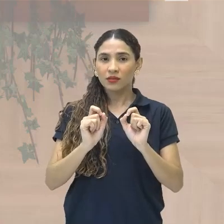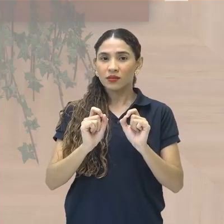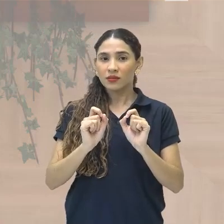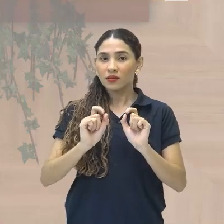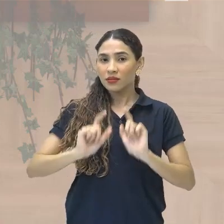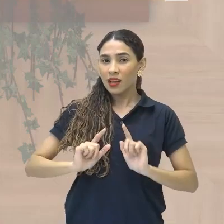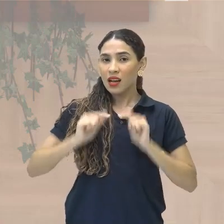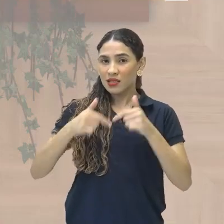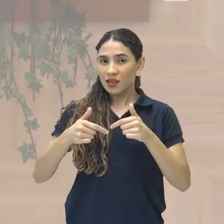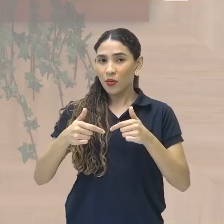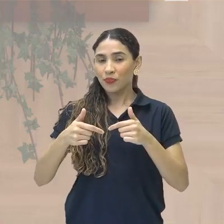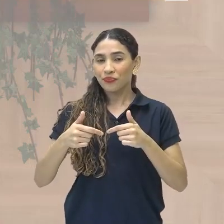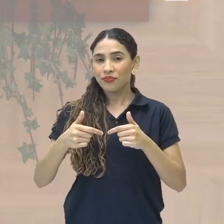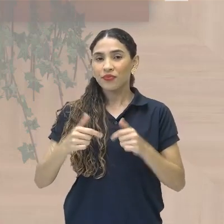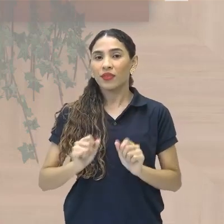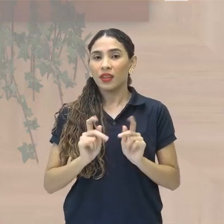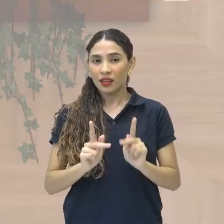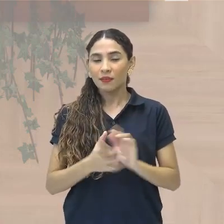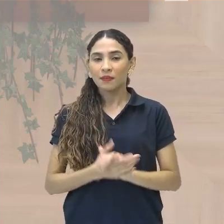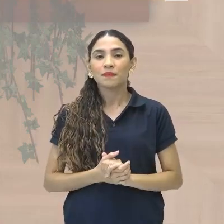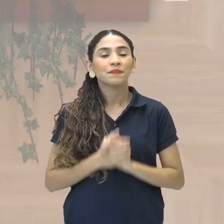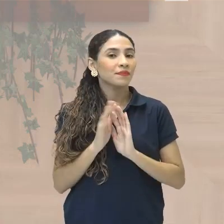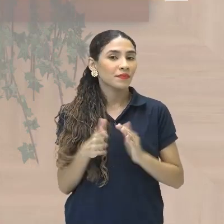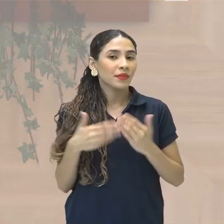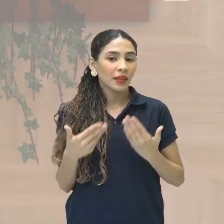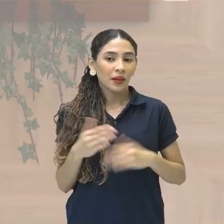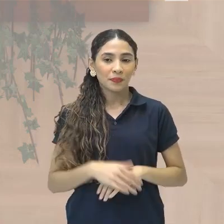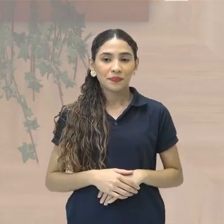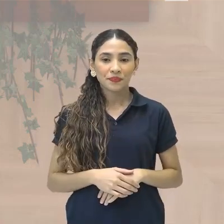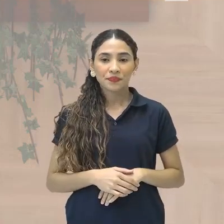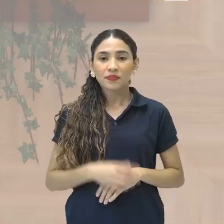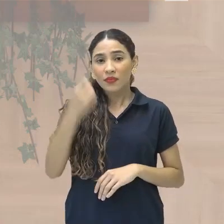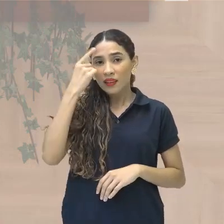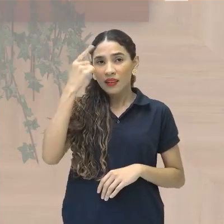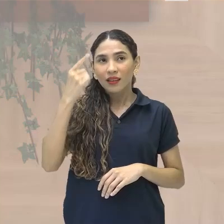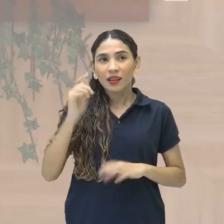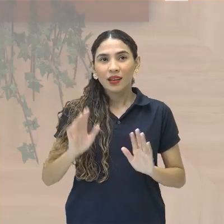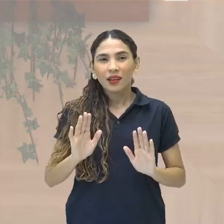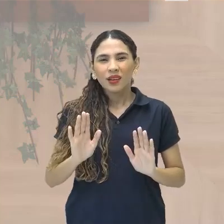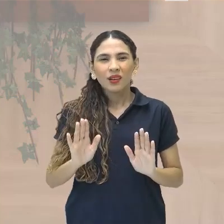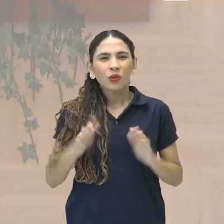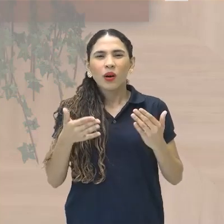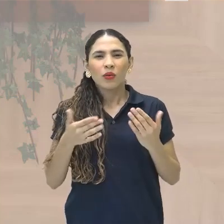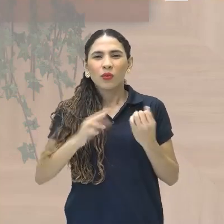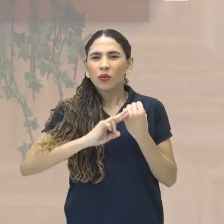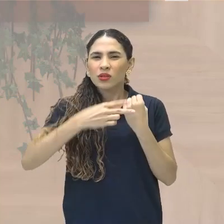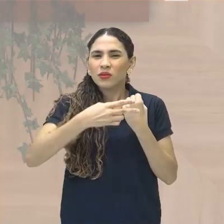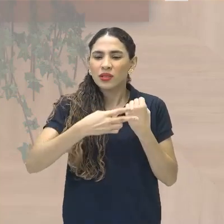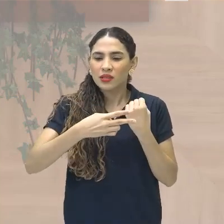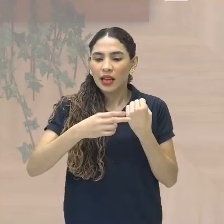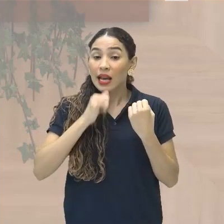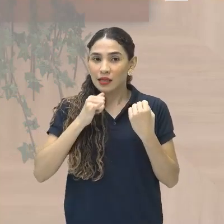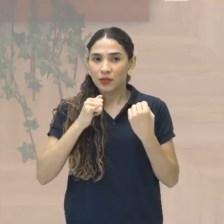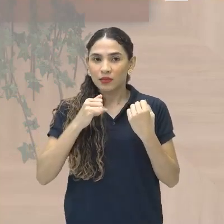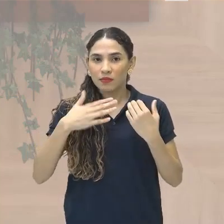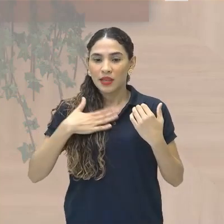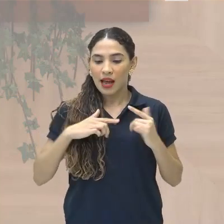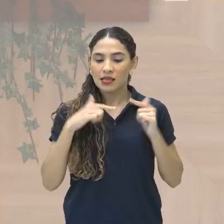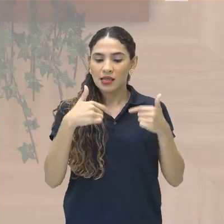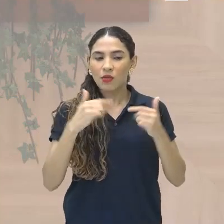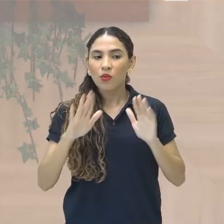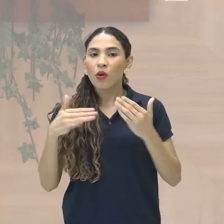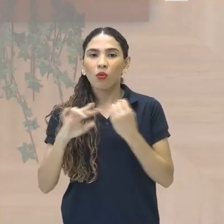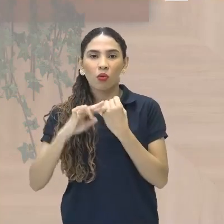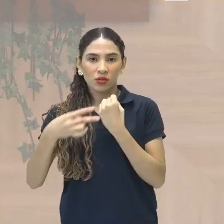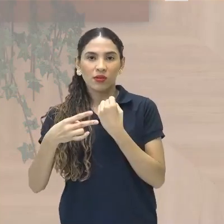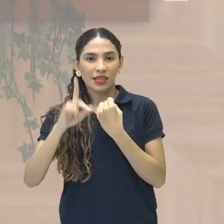uma ação. Tá bom? Então, a ideia é essa. Quais são as consequências dessa minha ação? Então, é